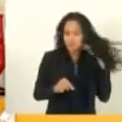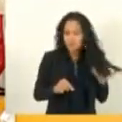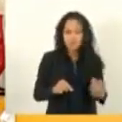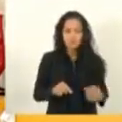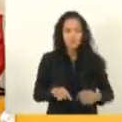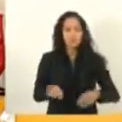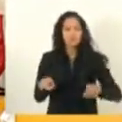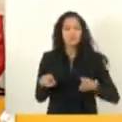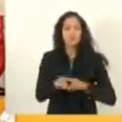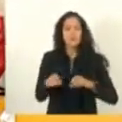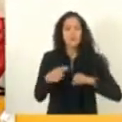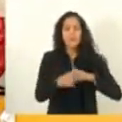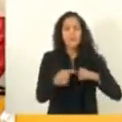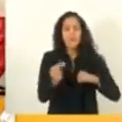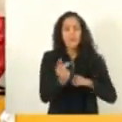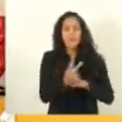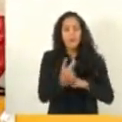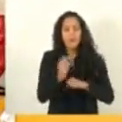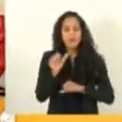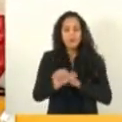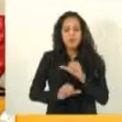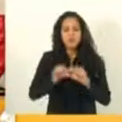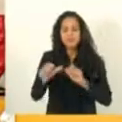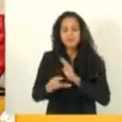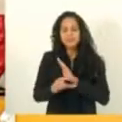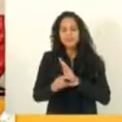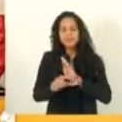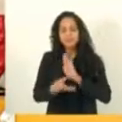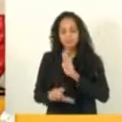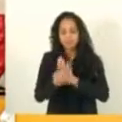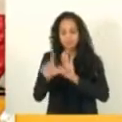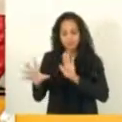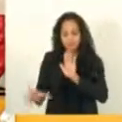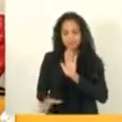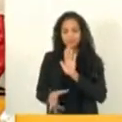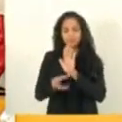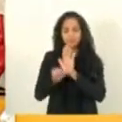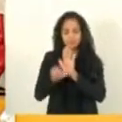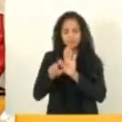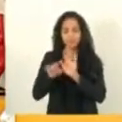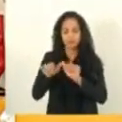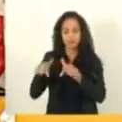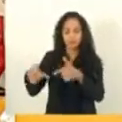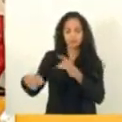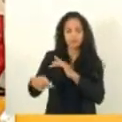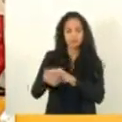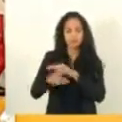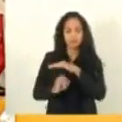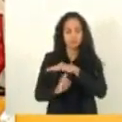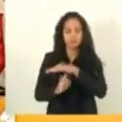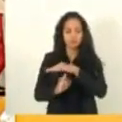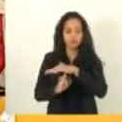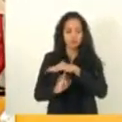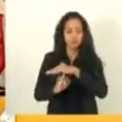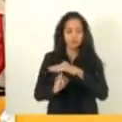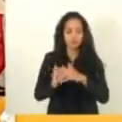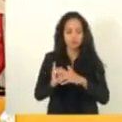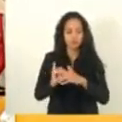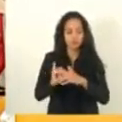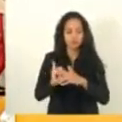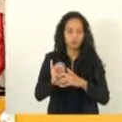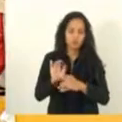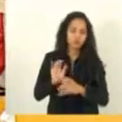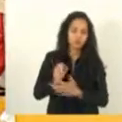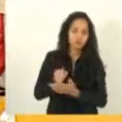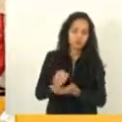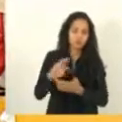deputada Janete, o artigo 2º. Esta lei complementar será regulamentada por ato do Instituto de Atendimento Socioeducativo